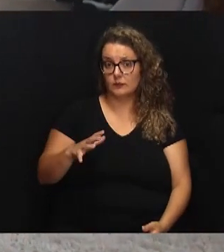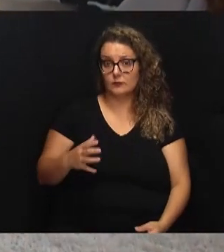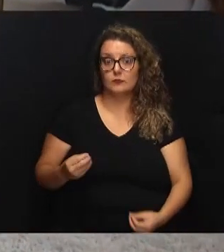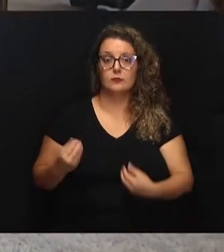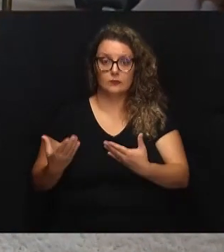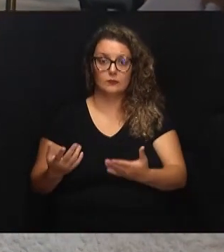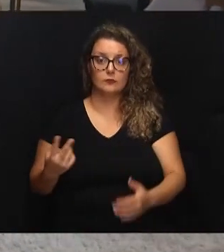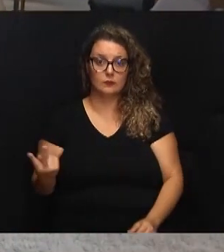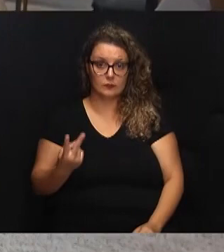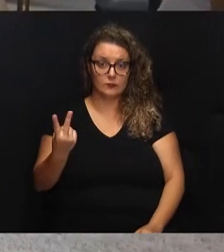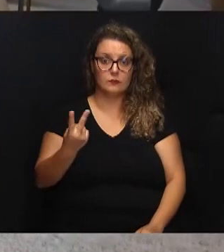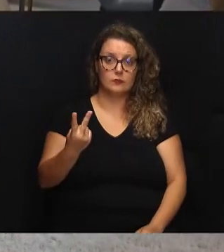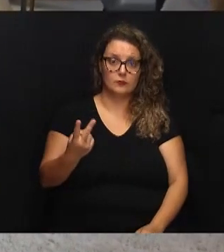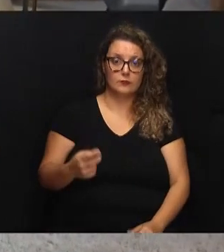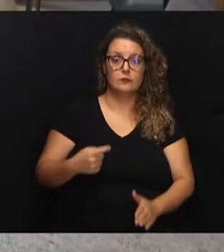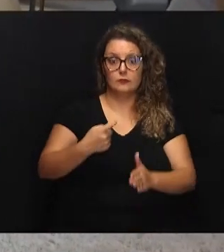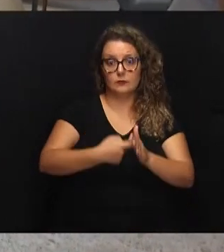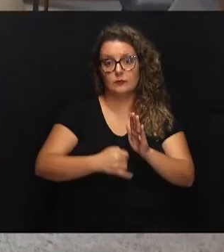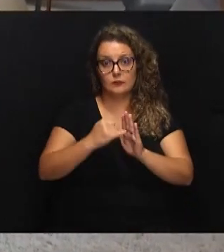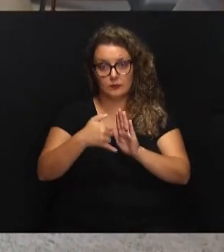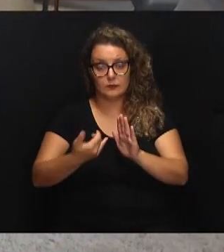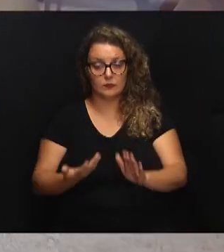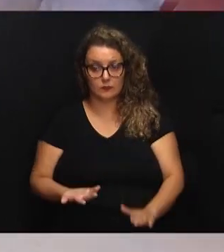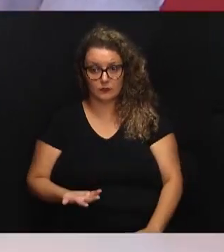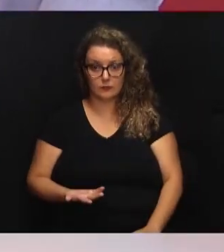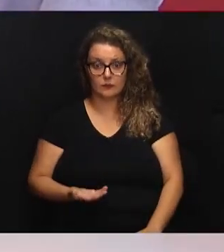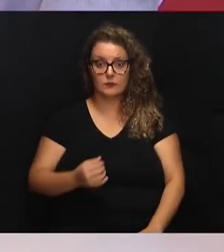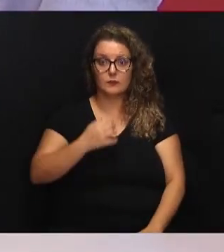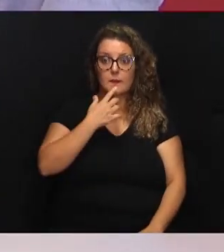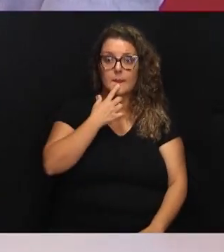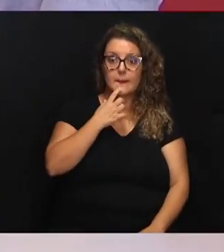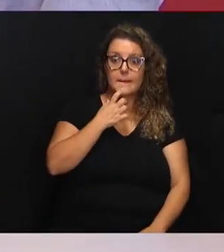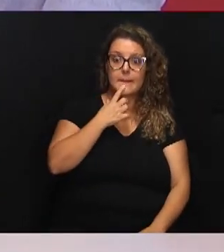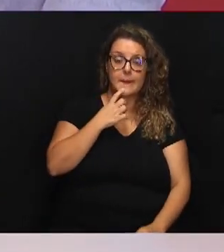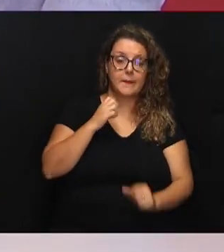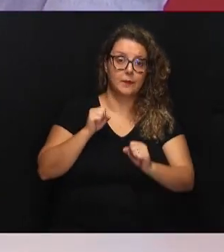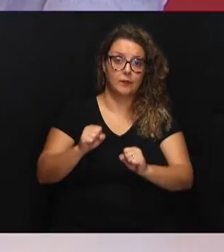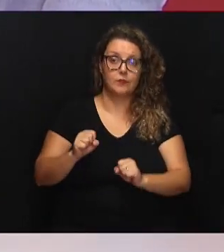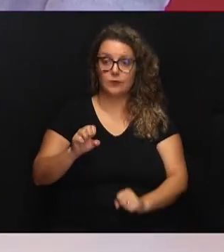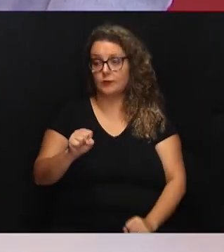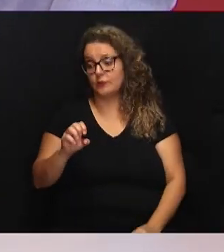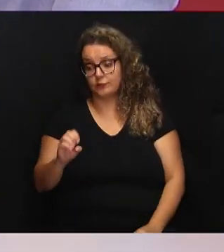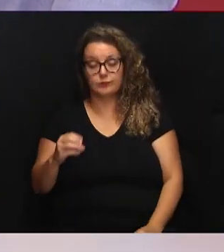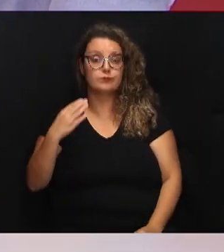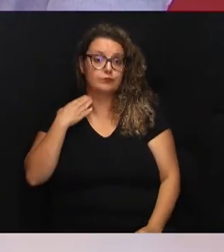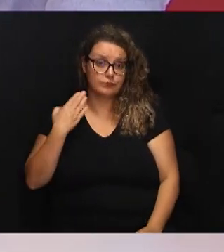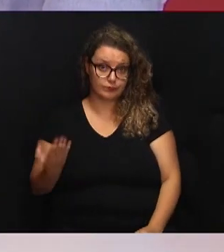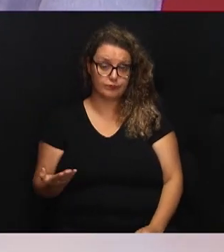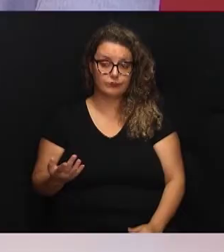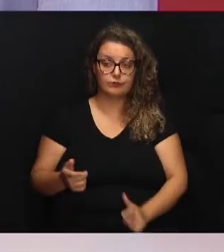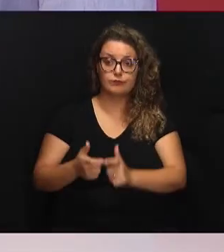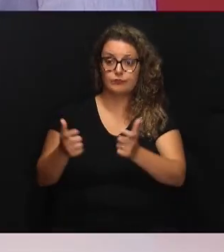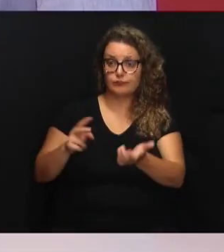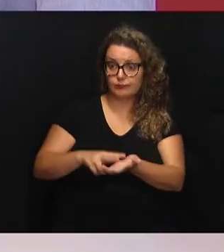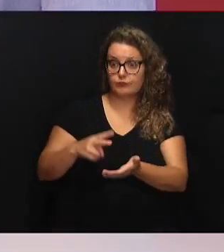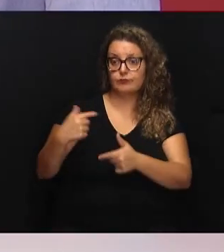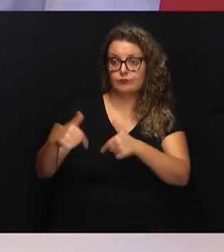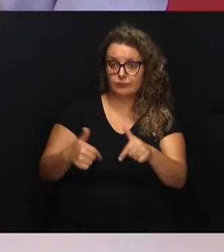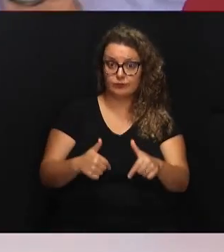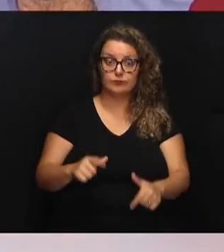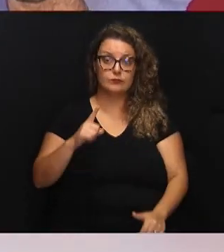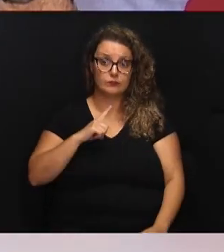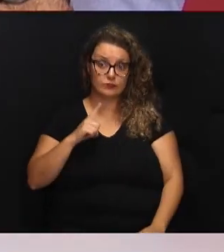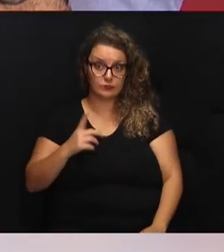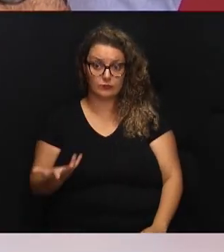esse valor com essa taxa de juros, e isso pode chegar até 80 bancos. Então a grande vantagem para o trabalhador é que ele vai ter,